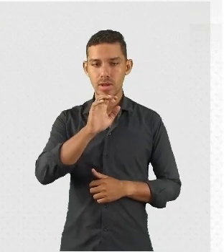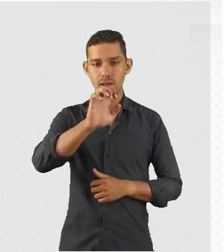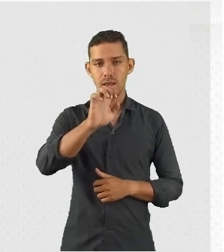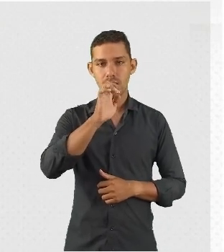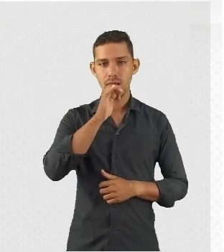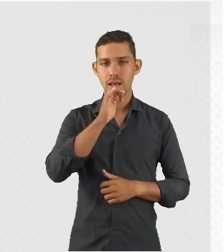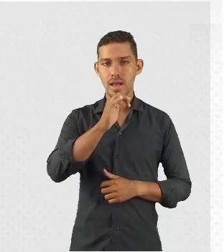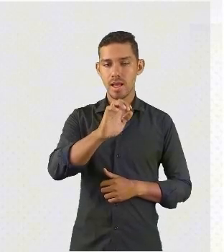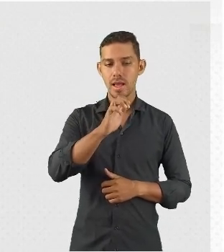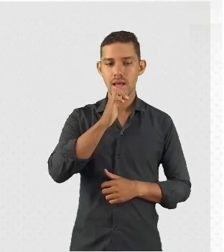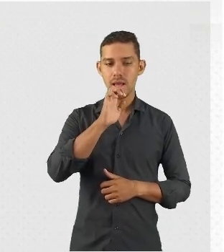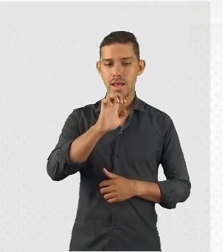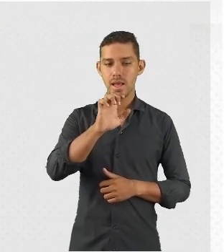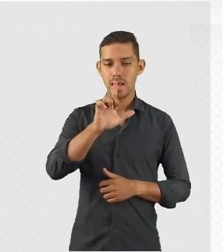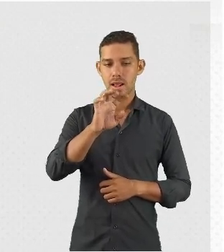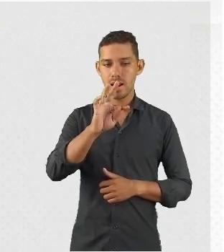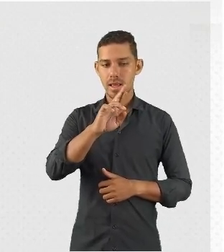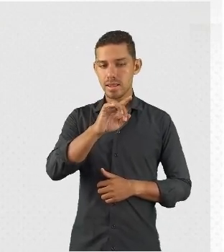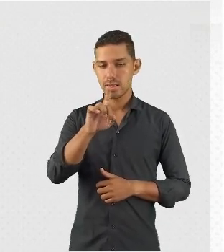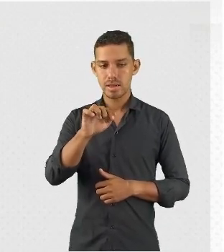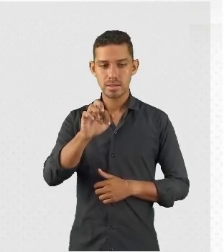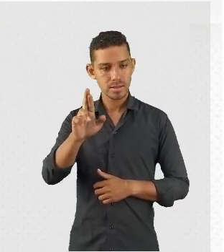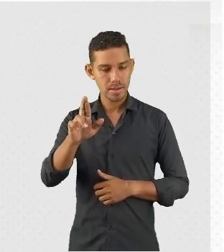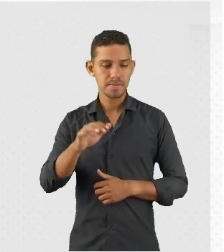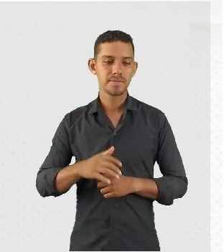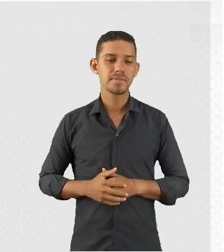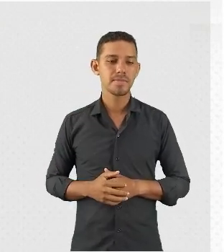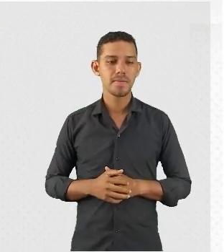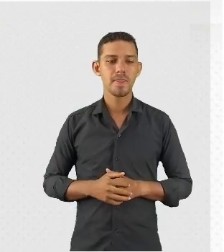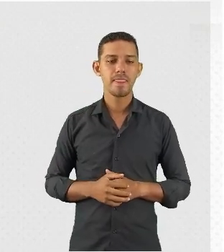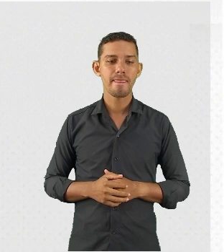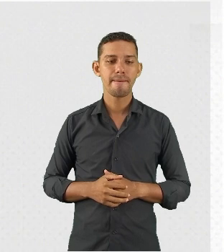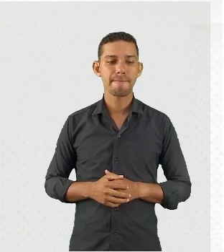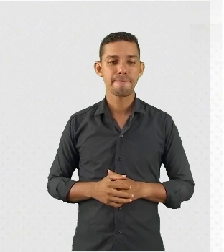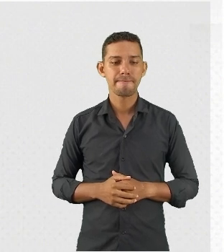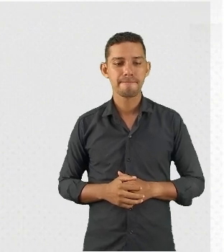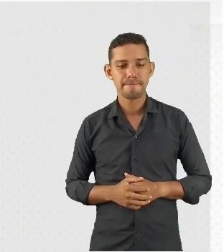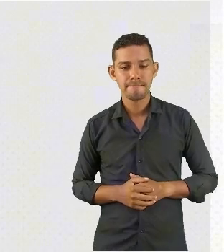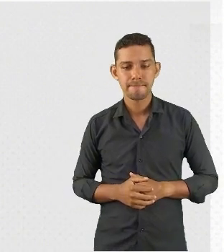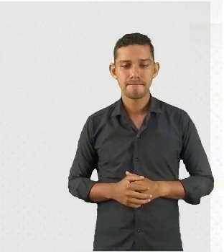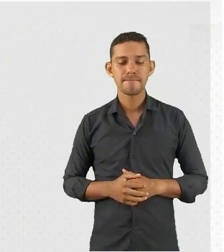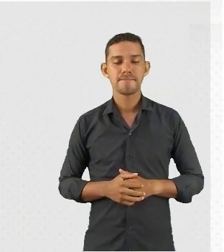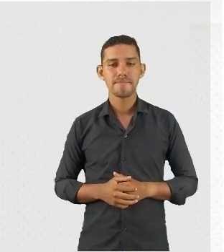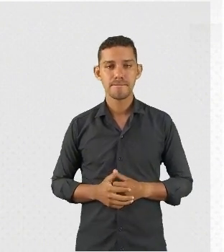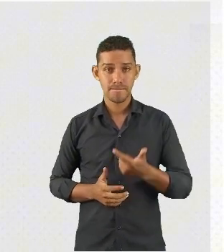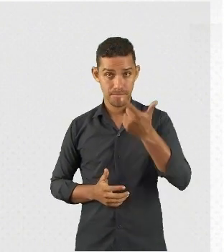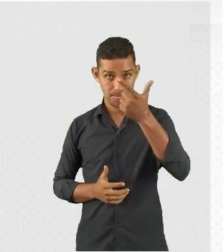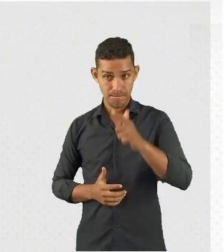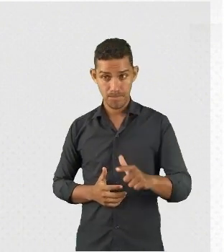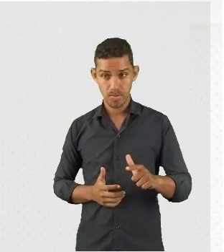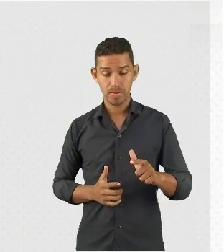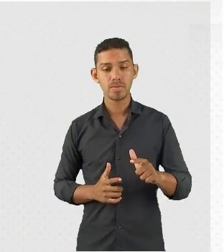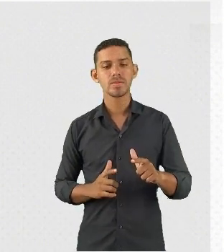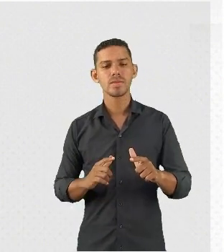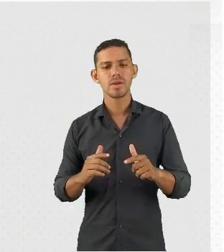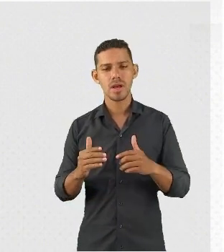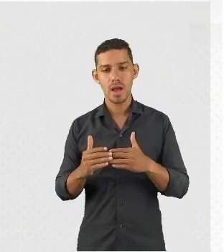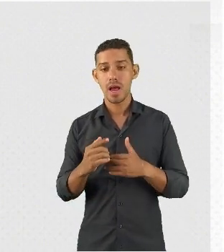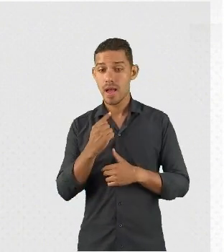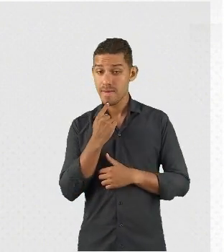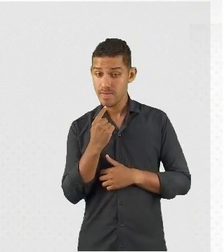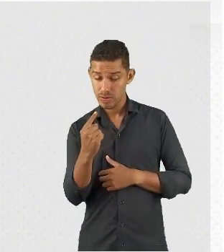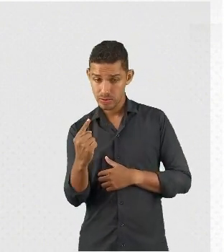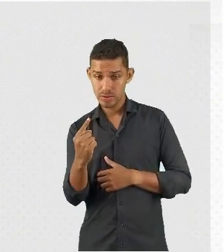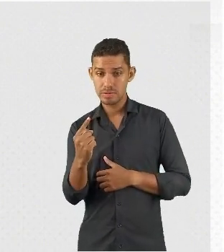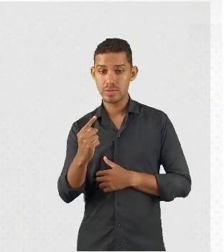segundo corpo. Tá? Então é isso. Ó. De novo, aproxima o indutor do induzido.